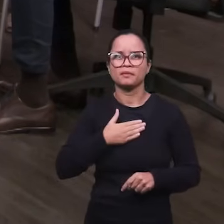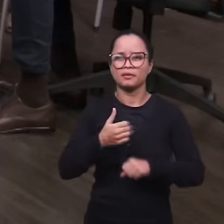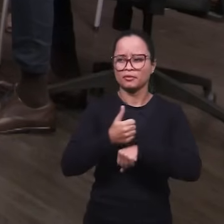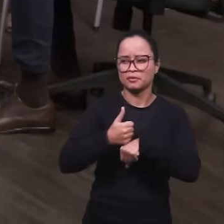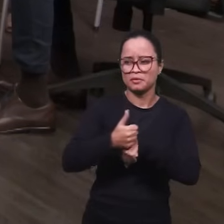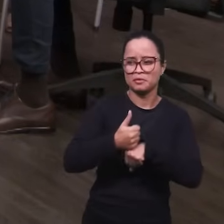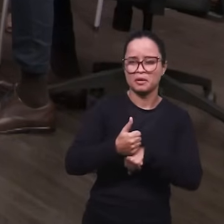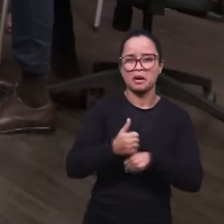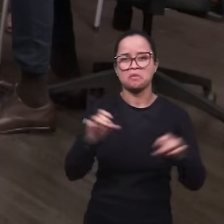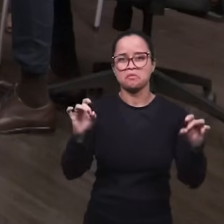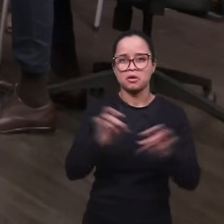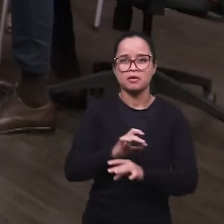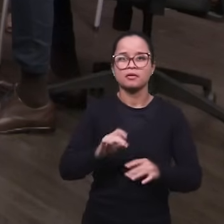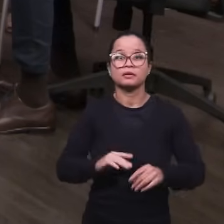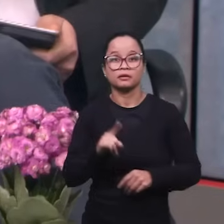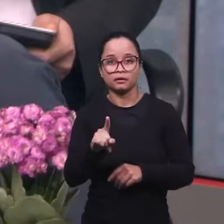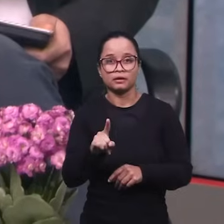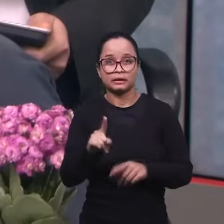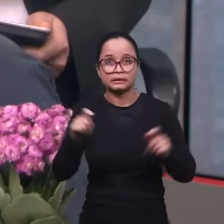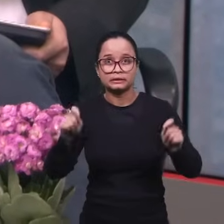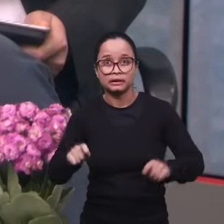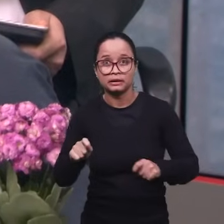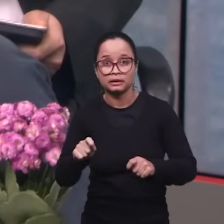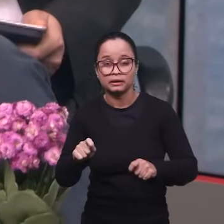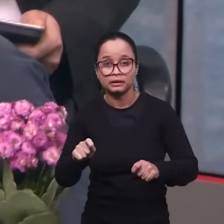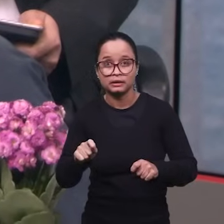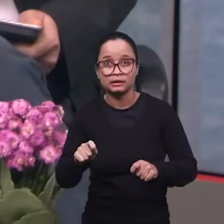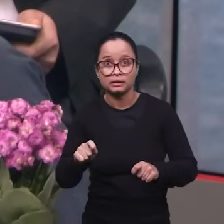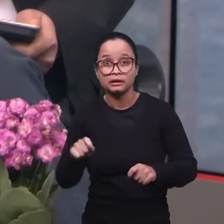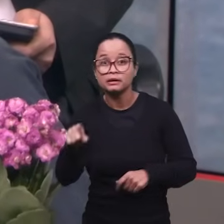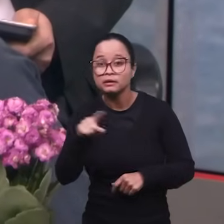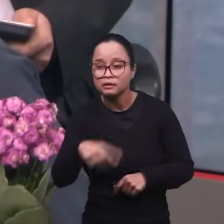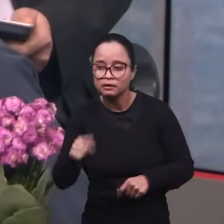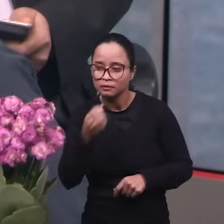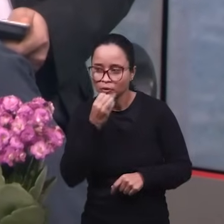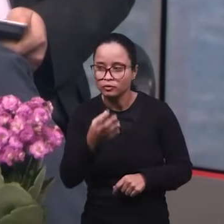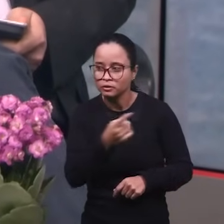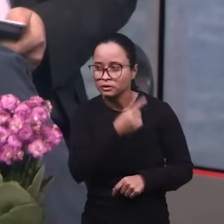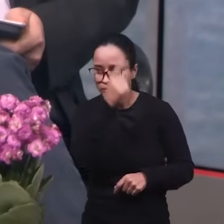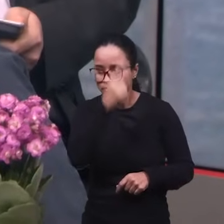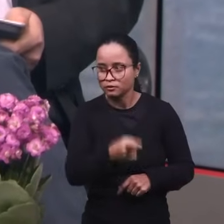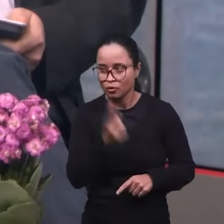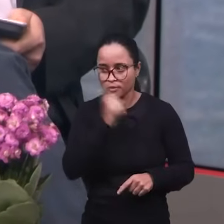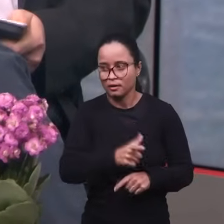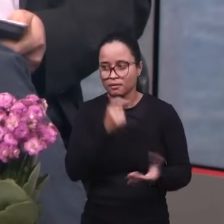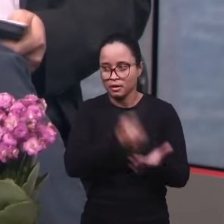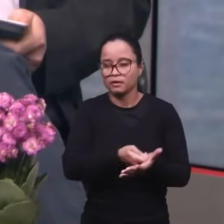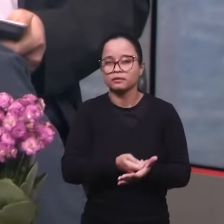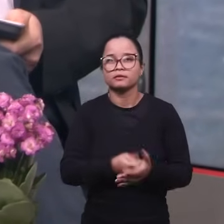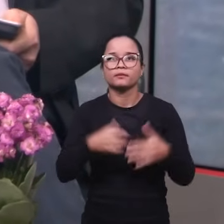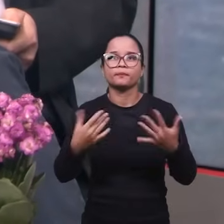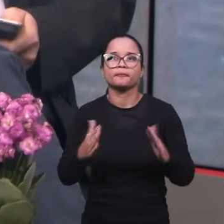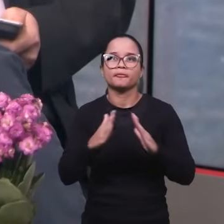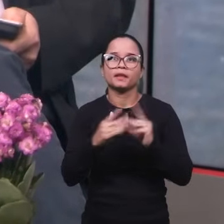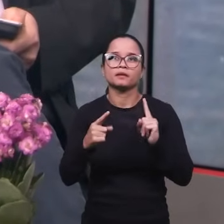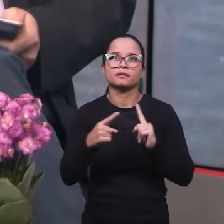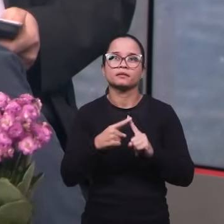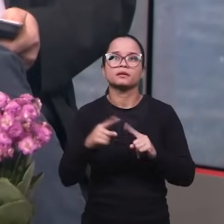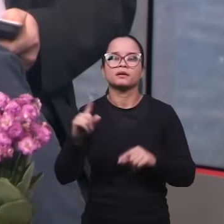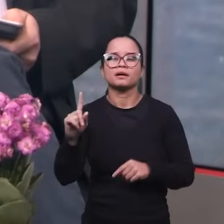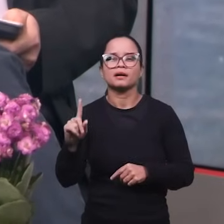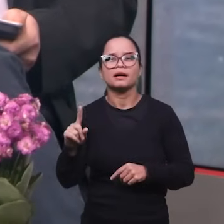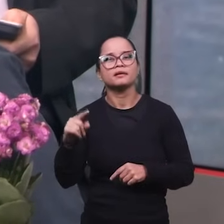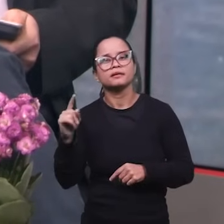profissão, você aquilo outro, isso aqui te atende nessa realidade aqui? E eu passei por essa igreja